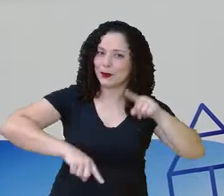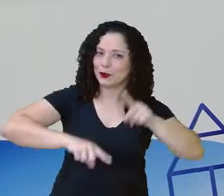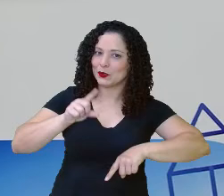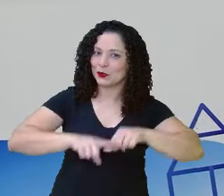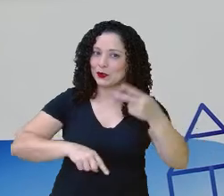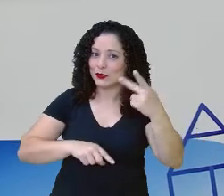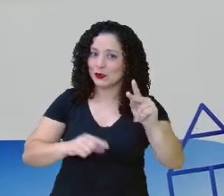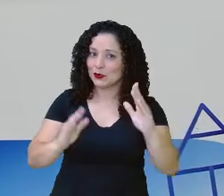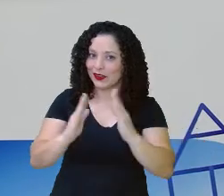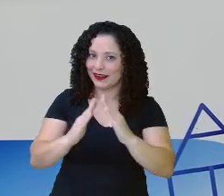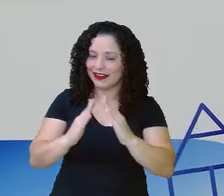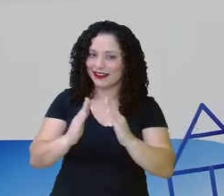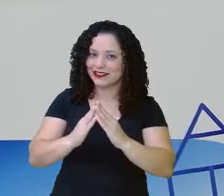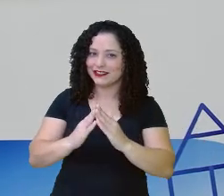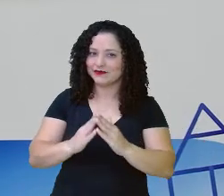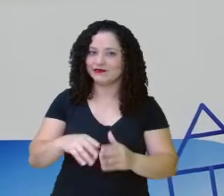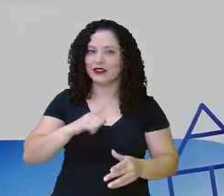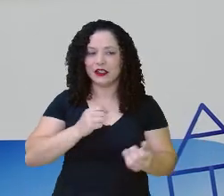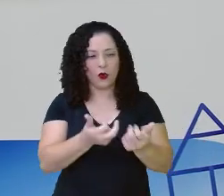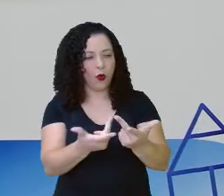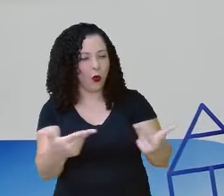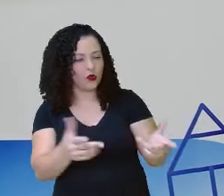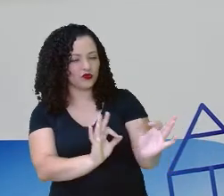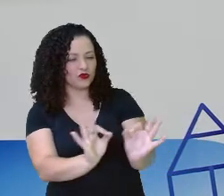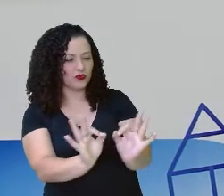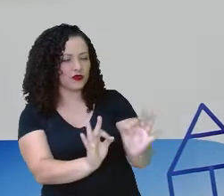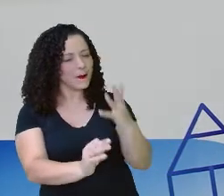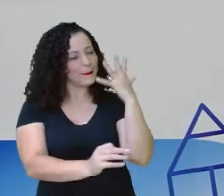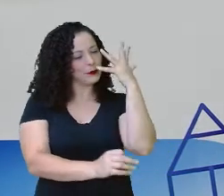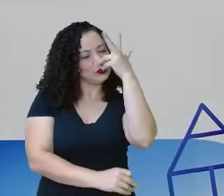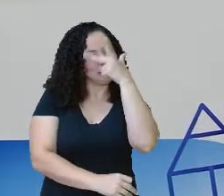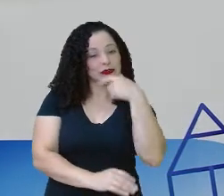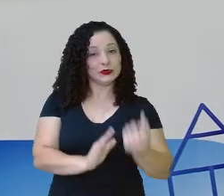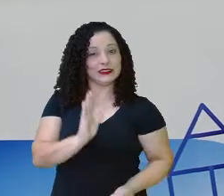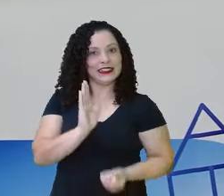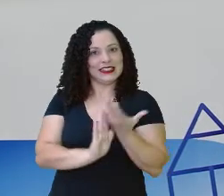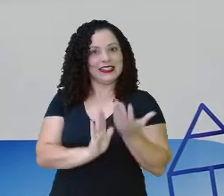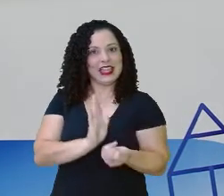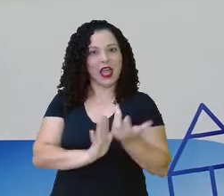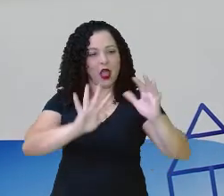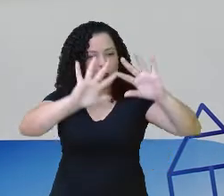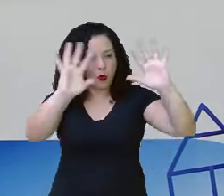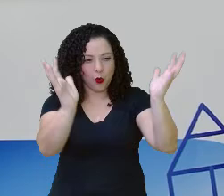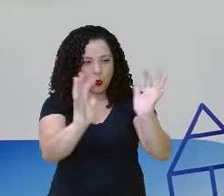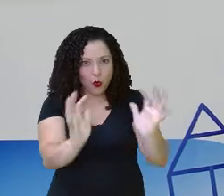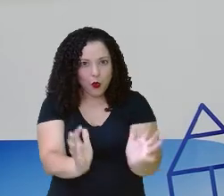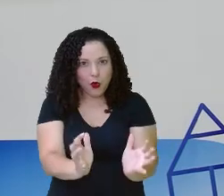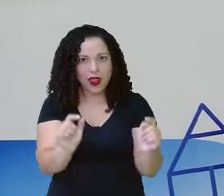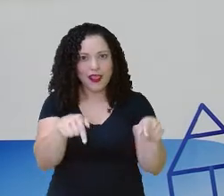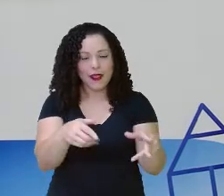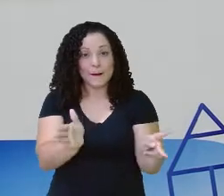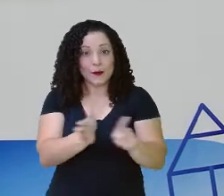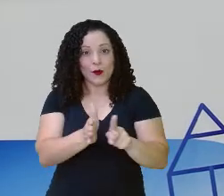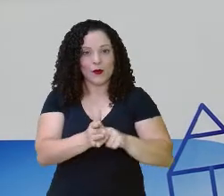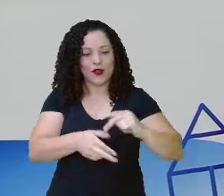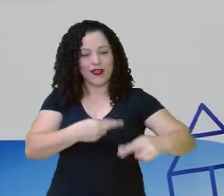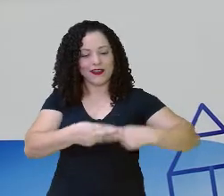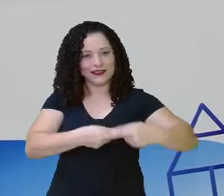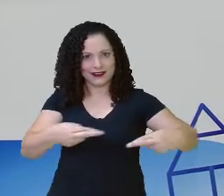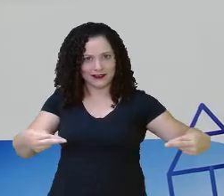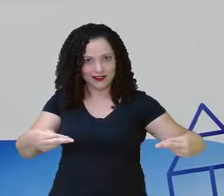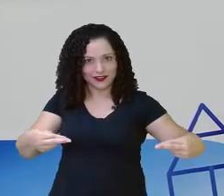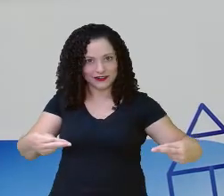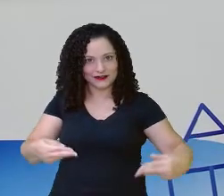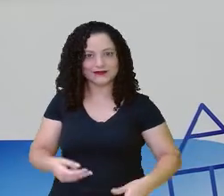sua casa, algum objeto de decoração, algo que você construiu, que é feito, né, a partir de